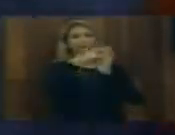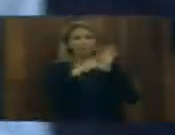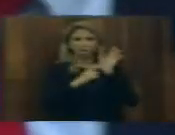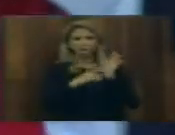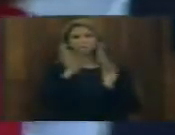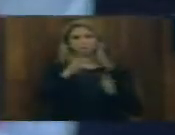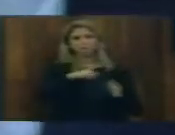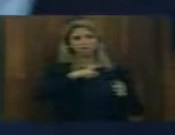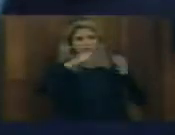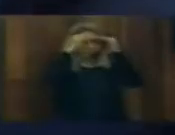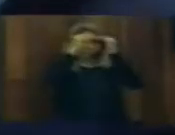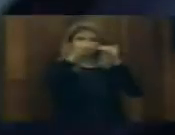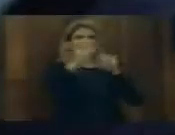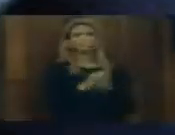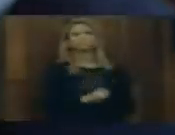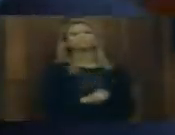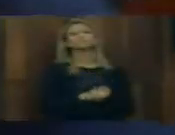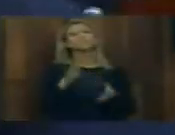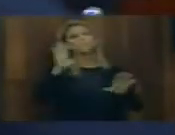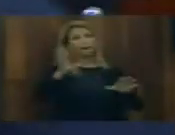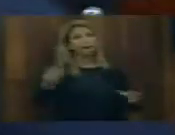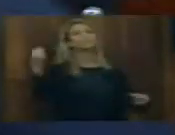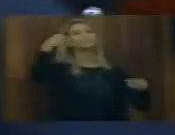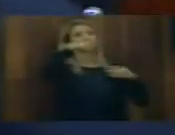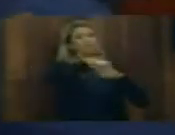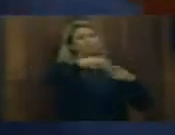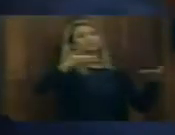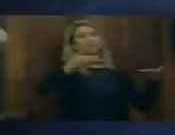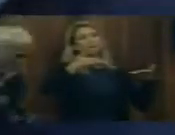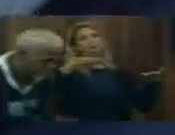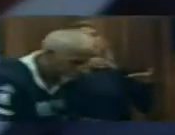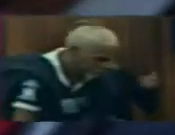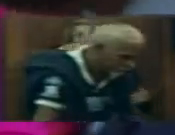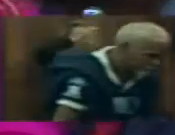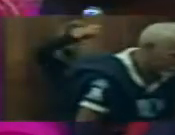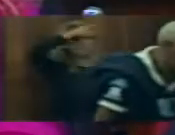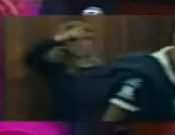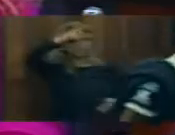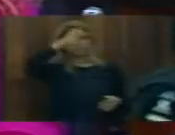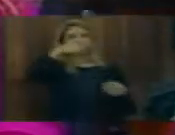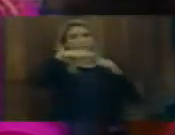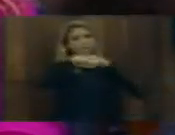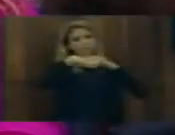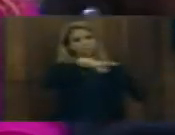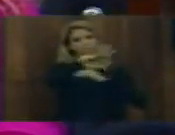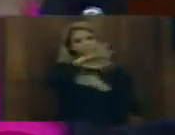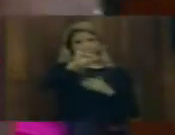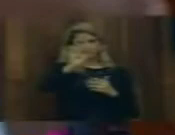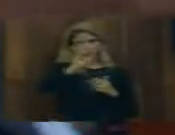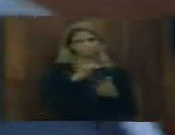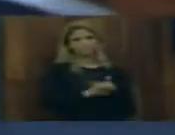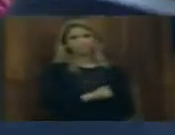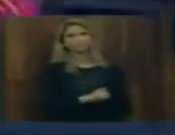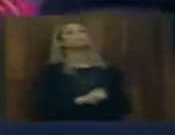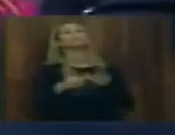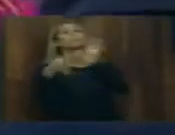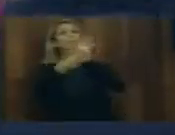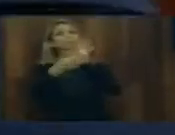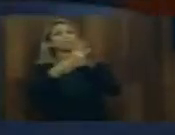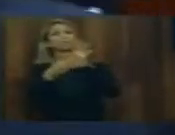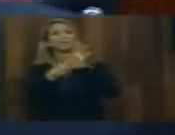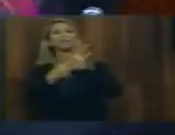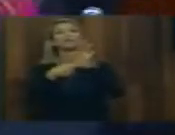de 2018, no âmbito do município de Cabo Frio, para dispor sobre a jornada, as condições de trabalho